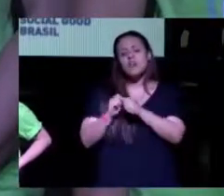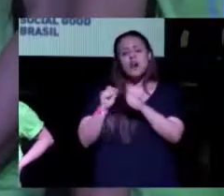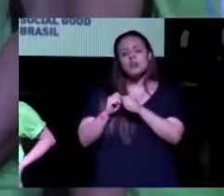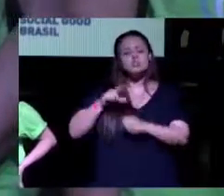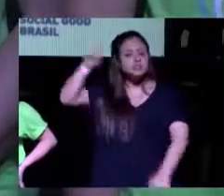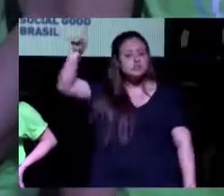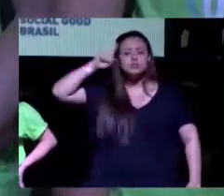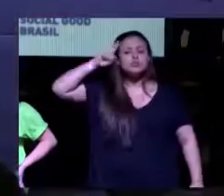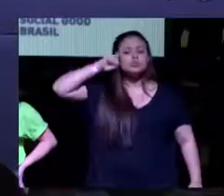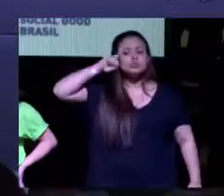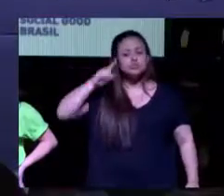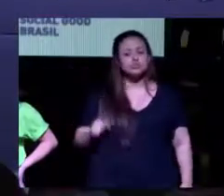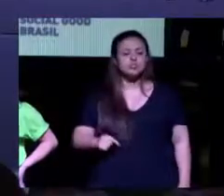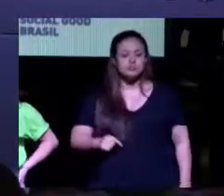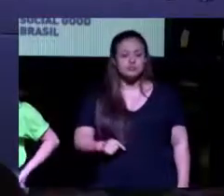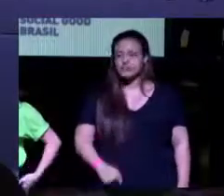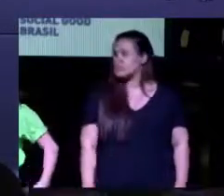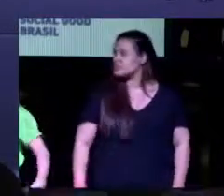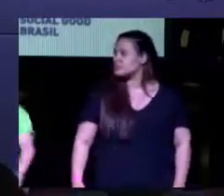dia.